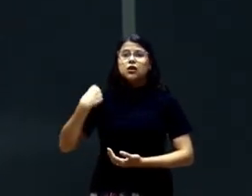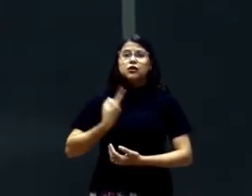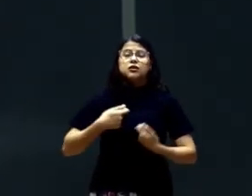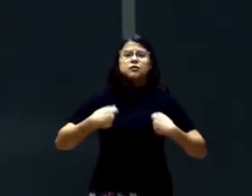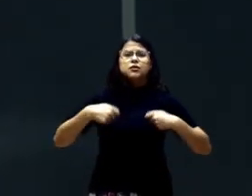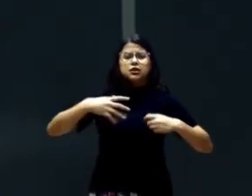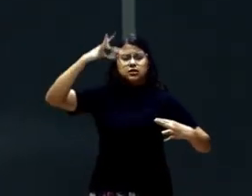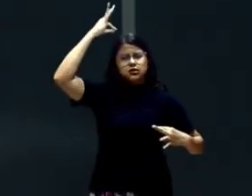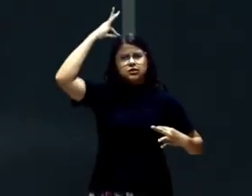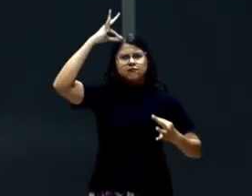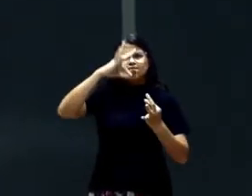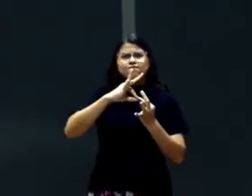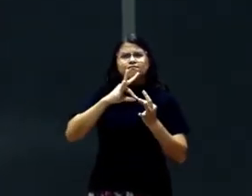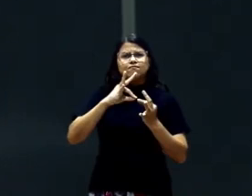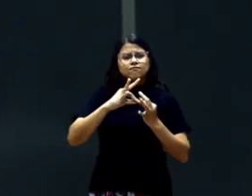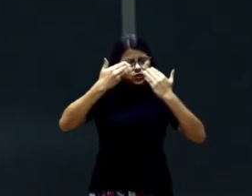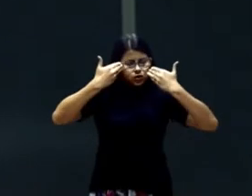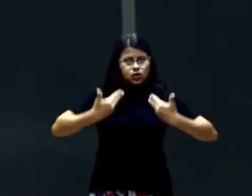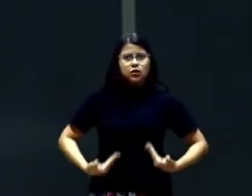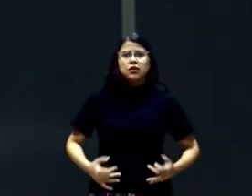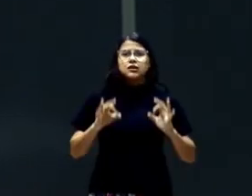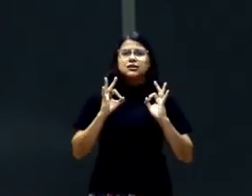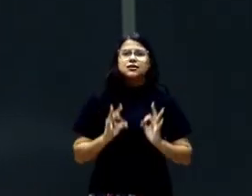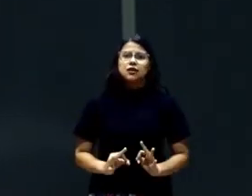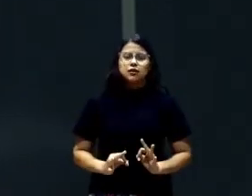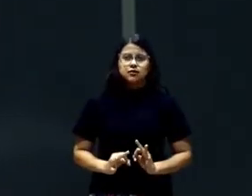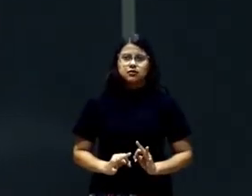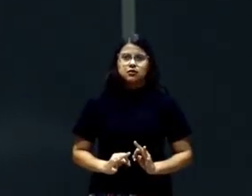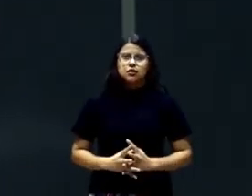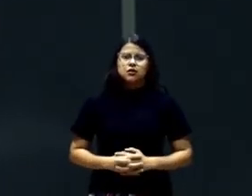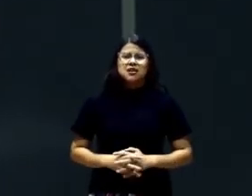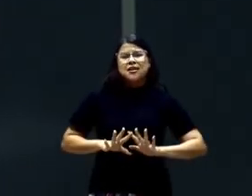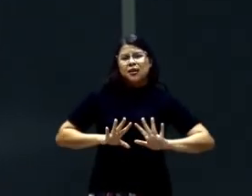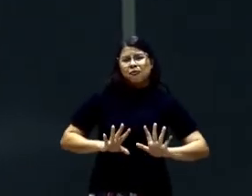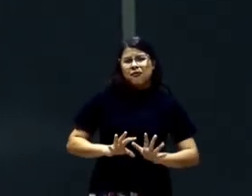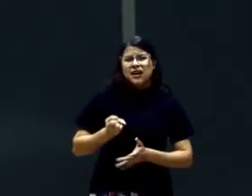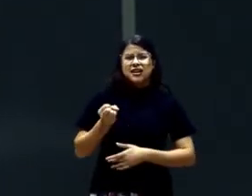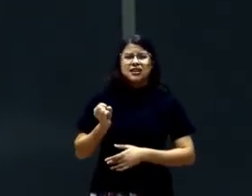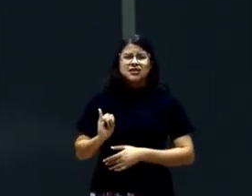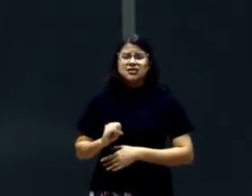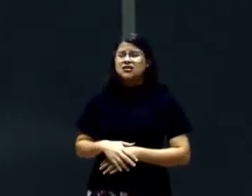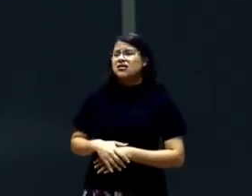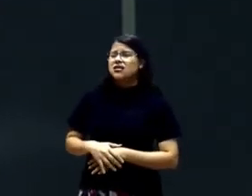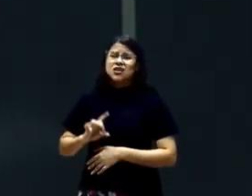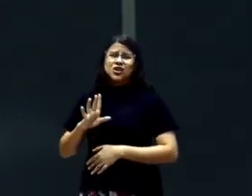espiritualmente não vai acontecer se você só vem treinar no domingo à